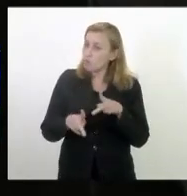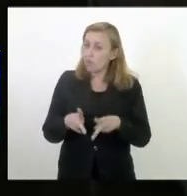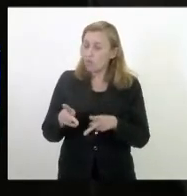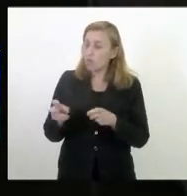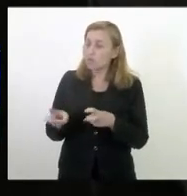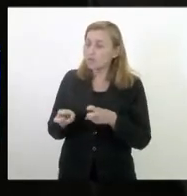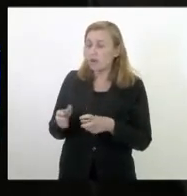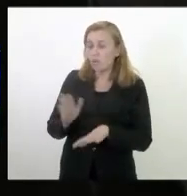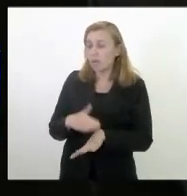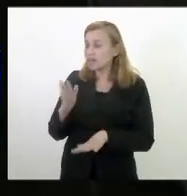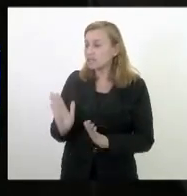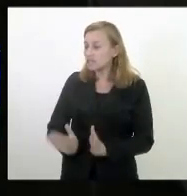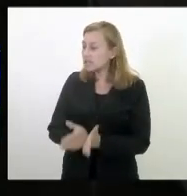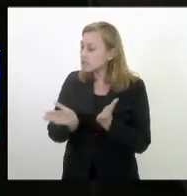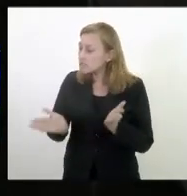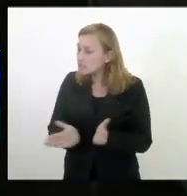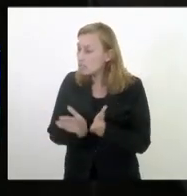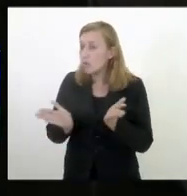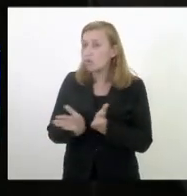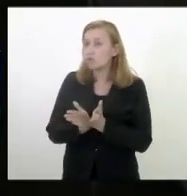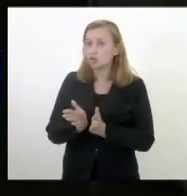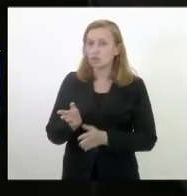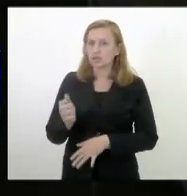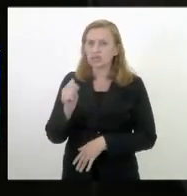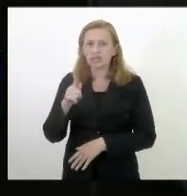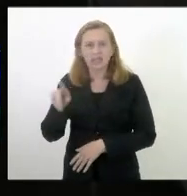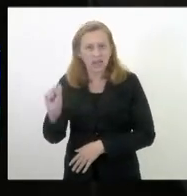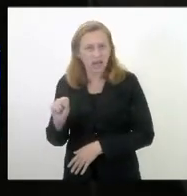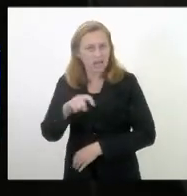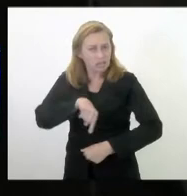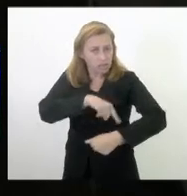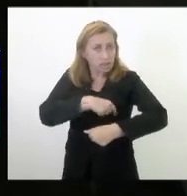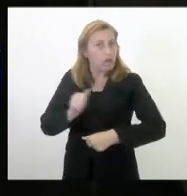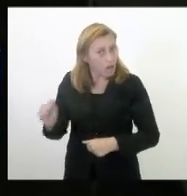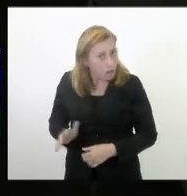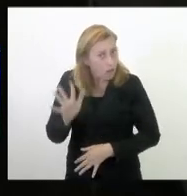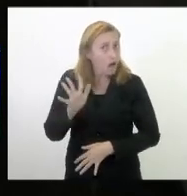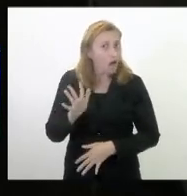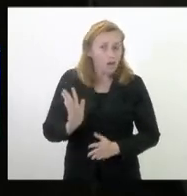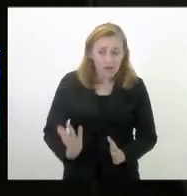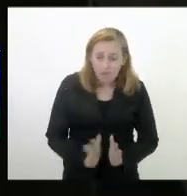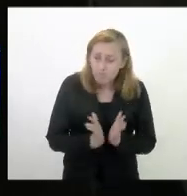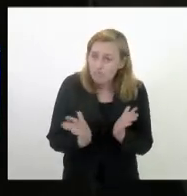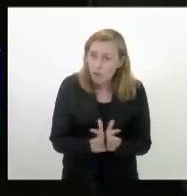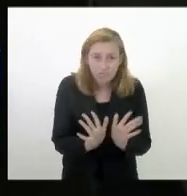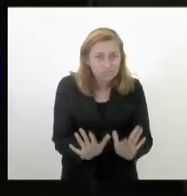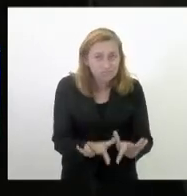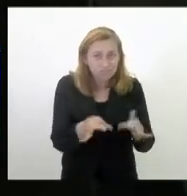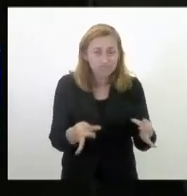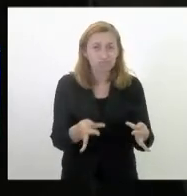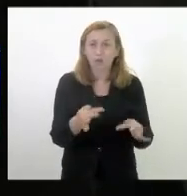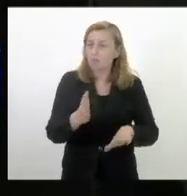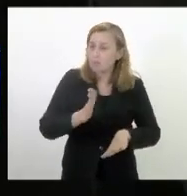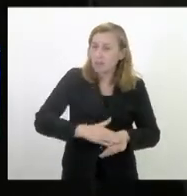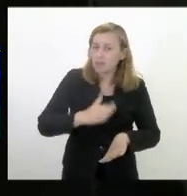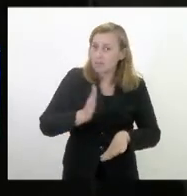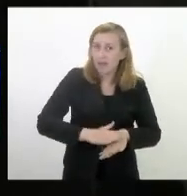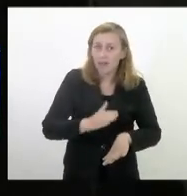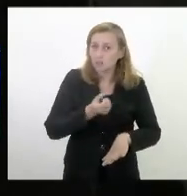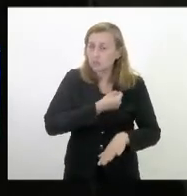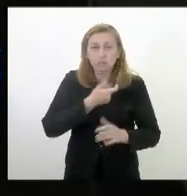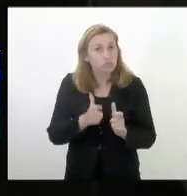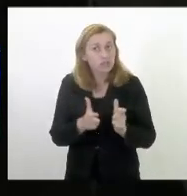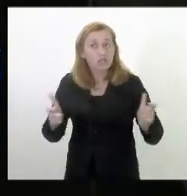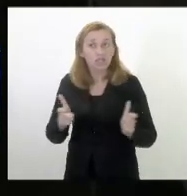necessitados. O botijão de gás é muito caro. A população mais pobre, mais humilde, e cada dia que passa aumenta mais,